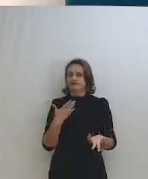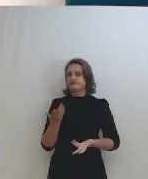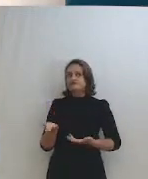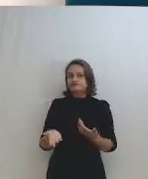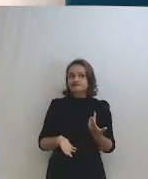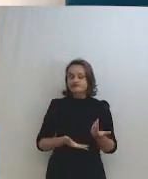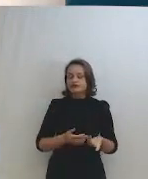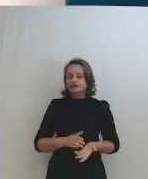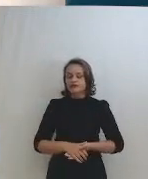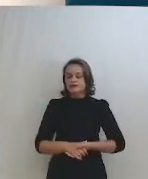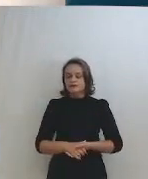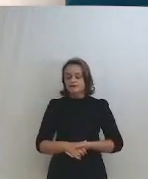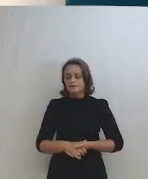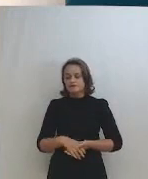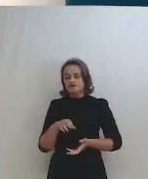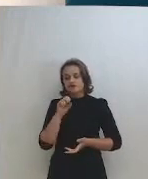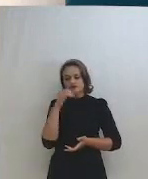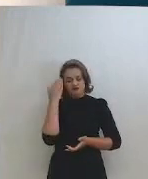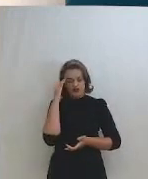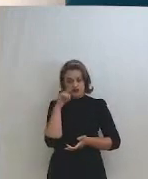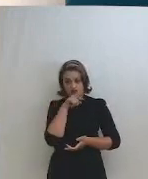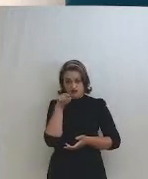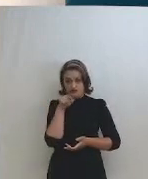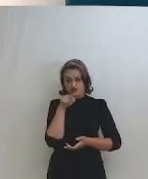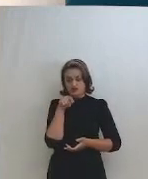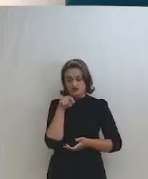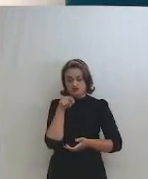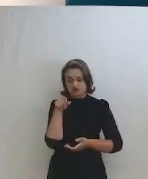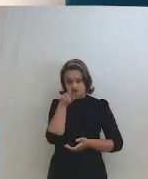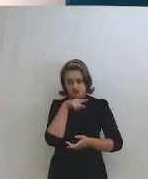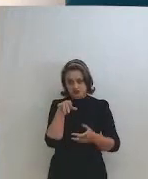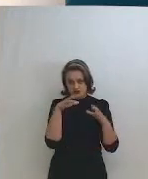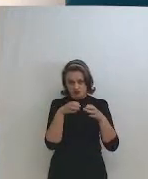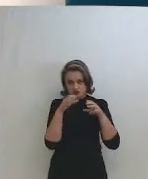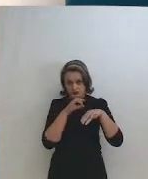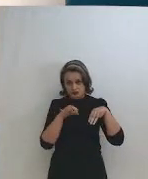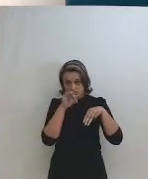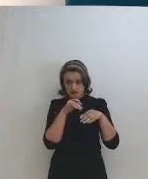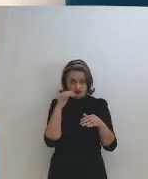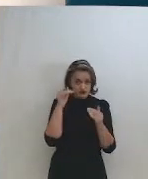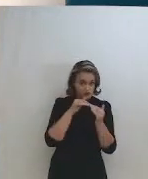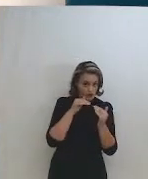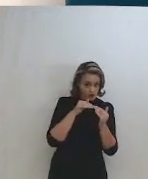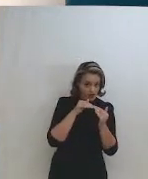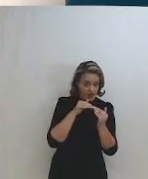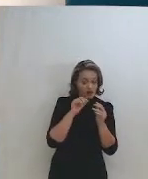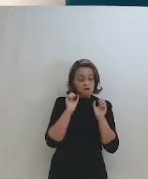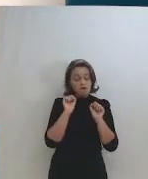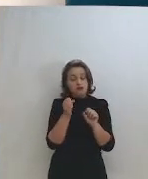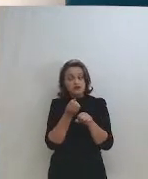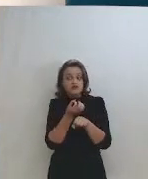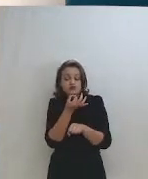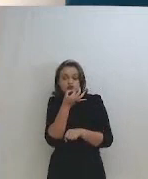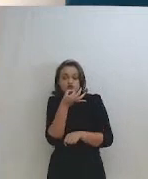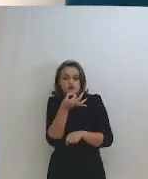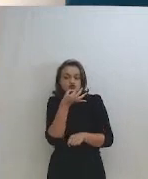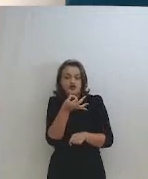do entendimento dos membros dessa corte, eu posso sugerir a celeridade diante do